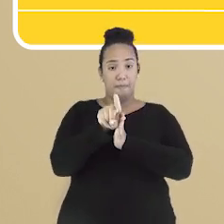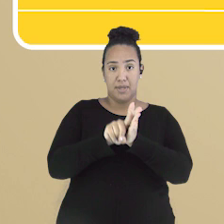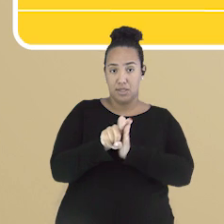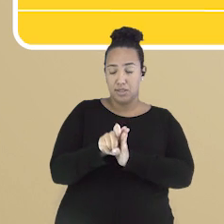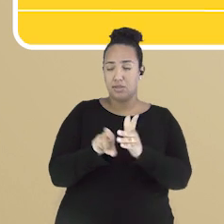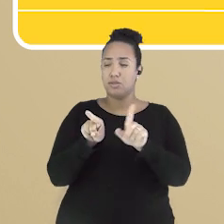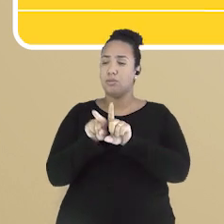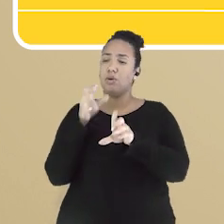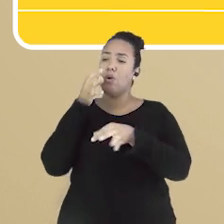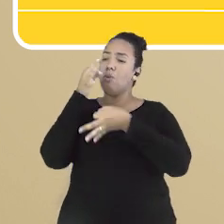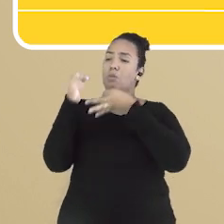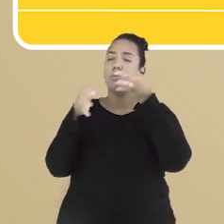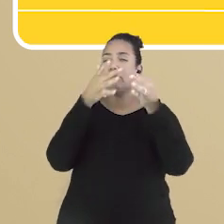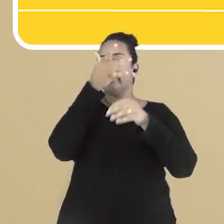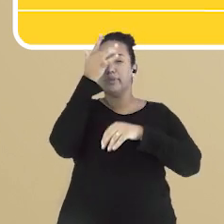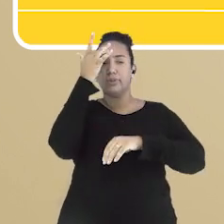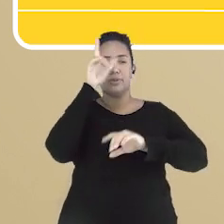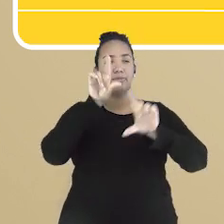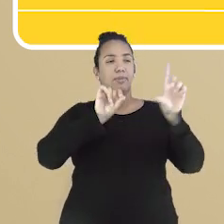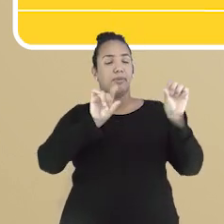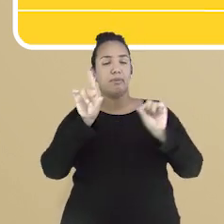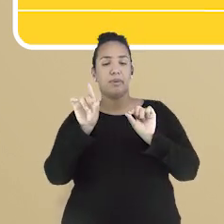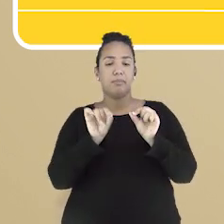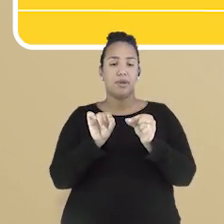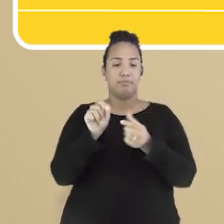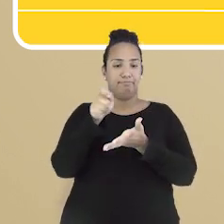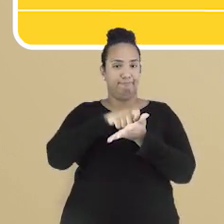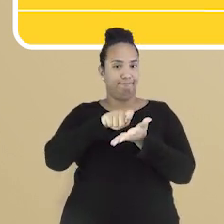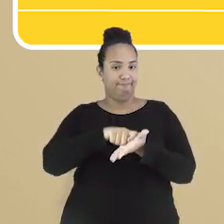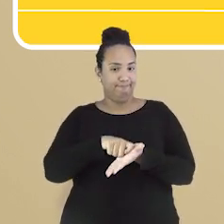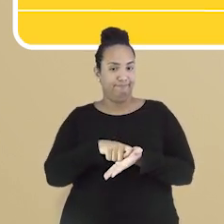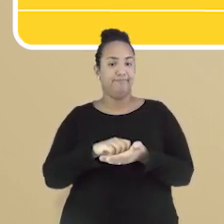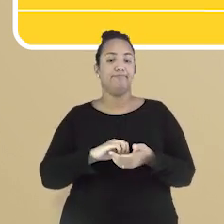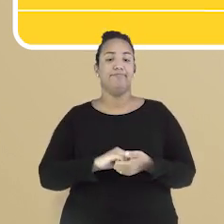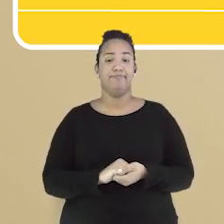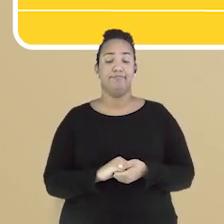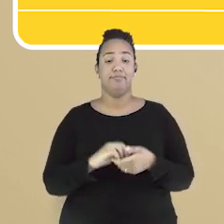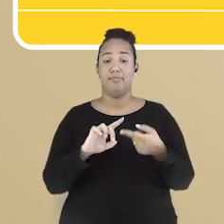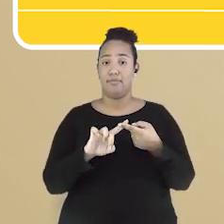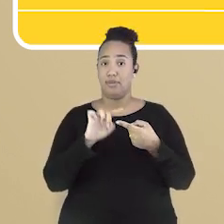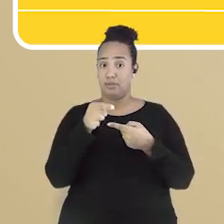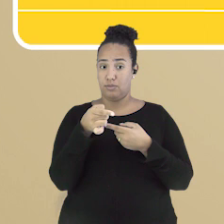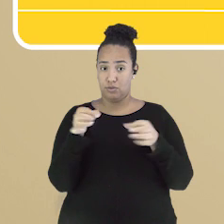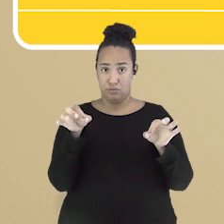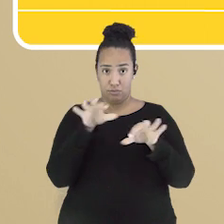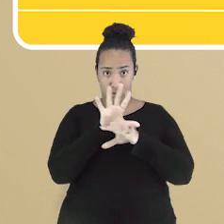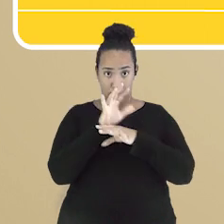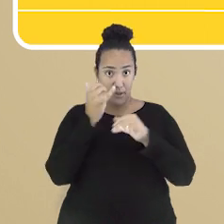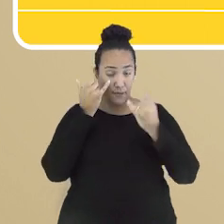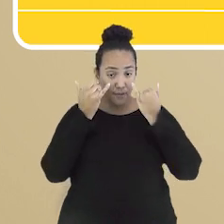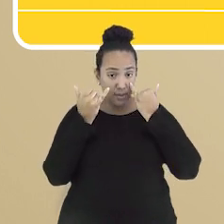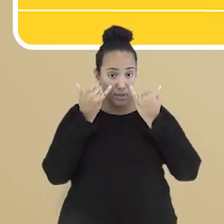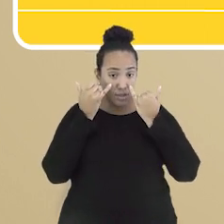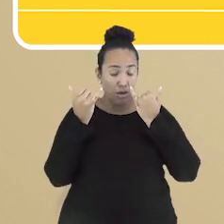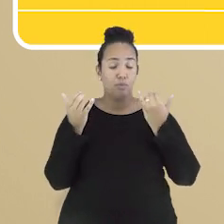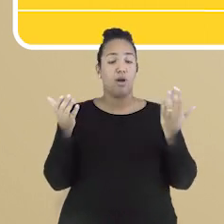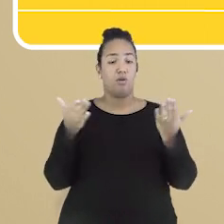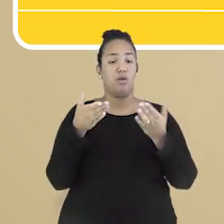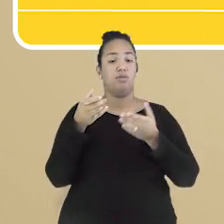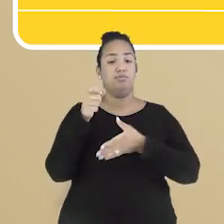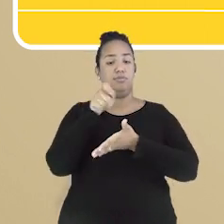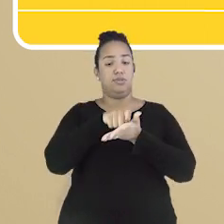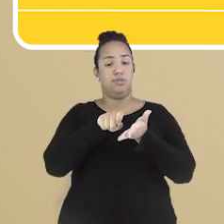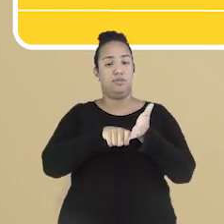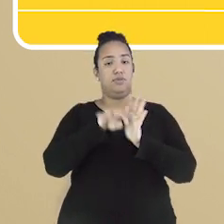pesquisa e ouça as opiniões das pessoas que você escolheu para fazer parte da escrita do texto. Depois de reunir as informações, escreva um